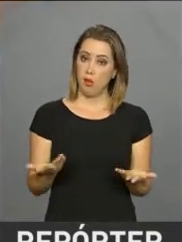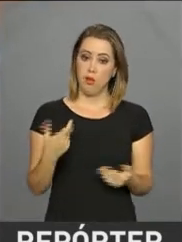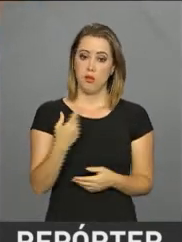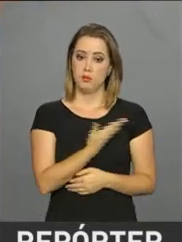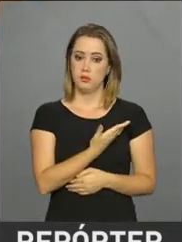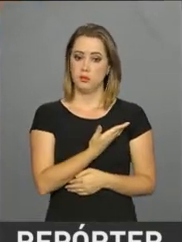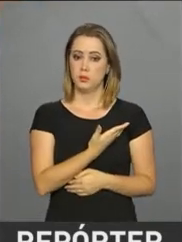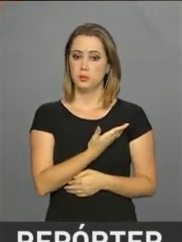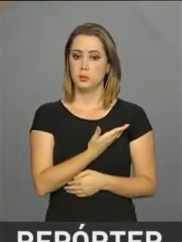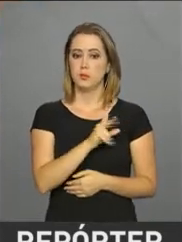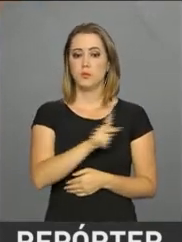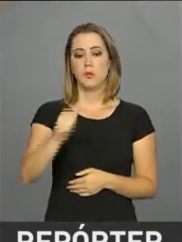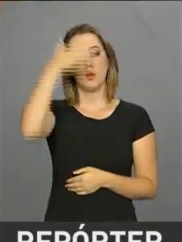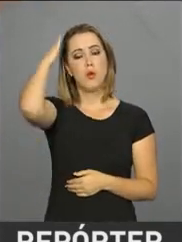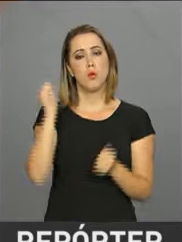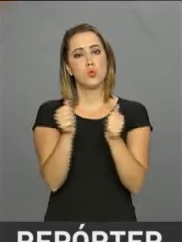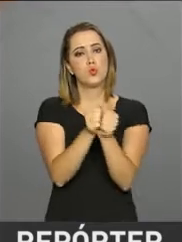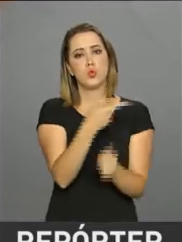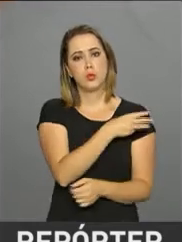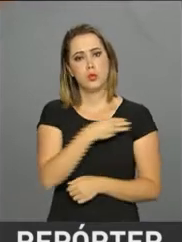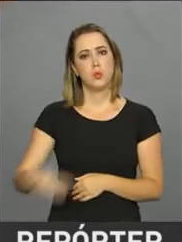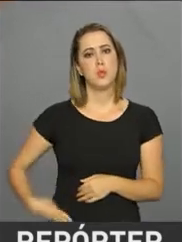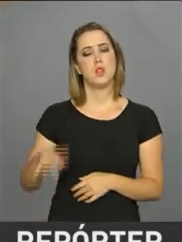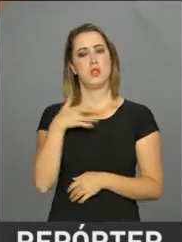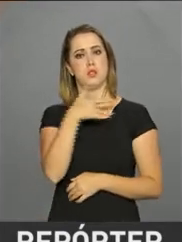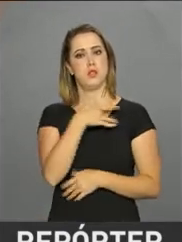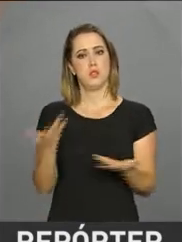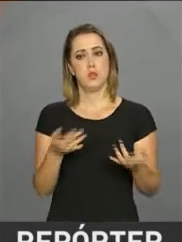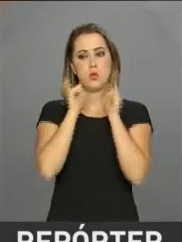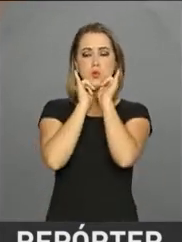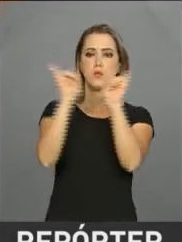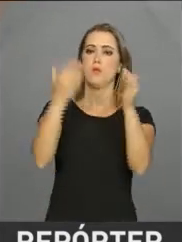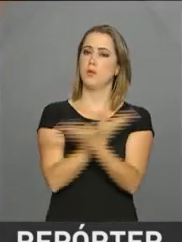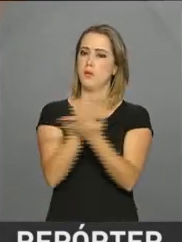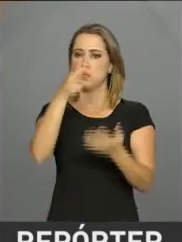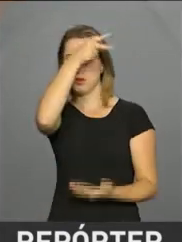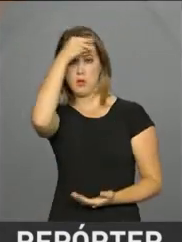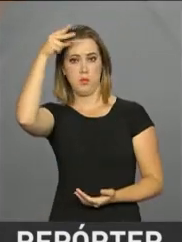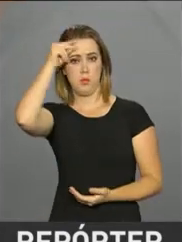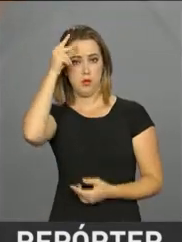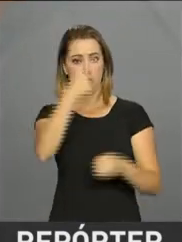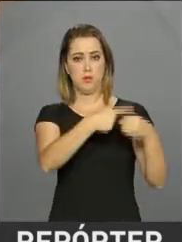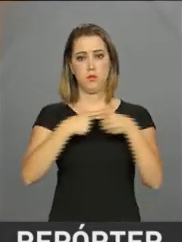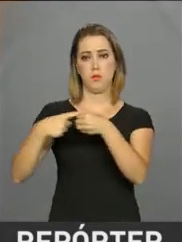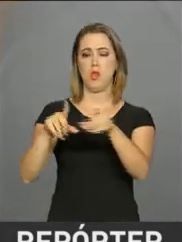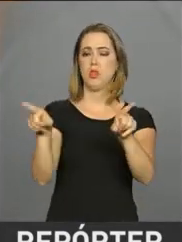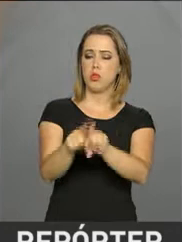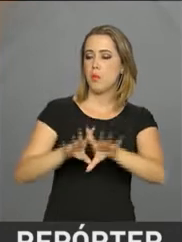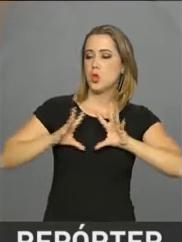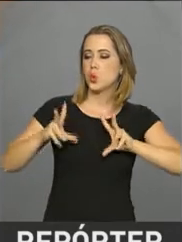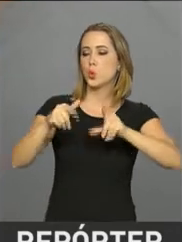barros ministro da saúde e nós temos o prazer de informar você prefeito municipal e aos municípios em geral